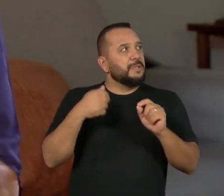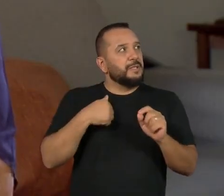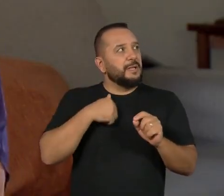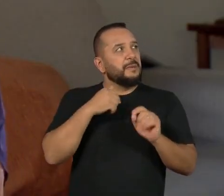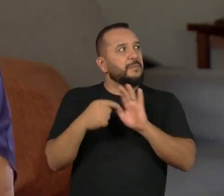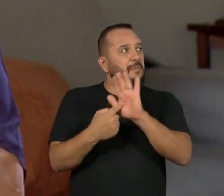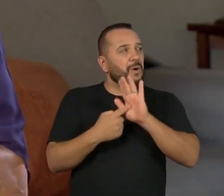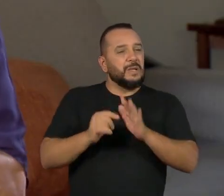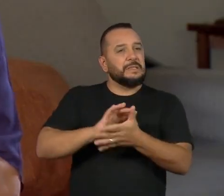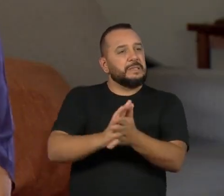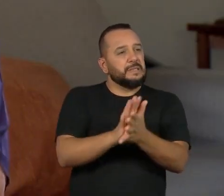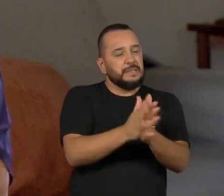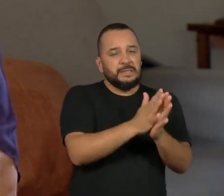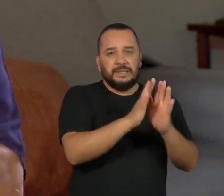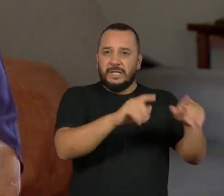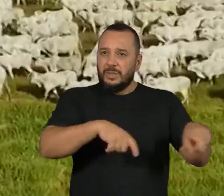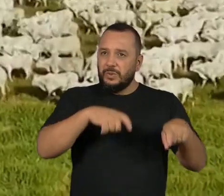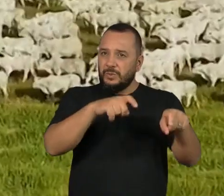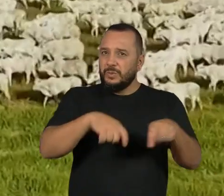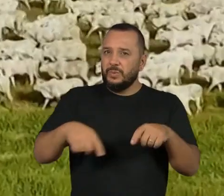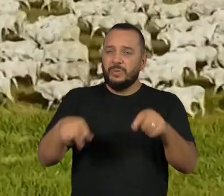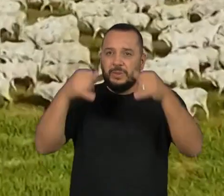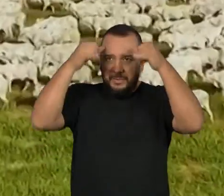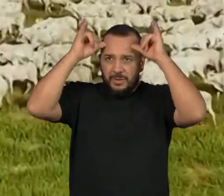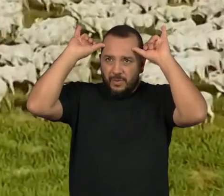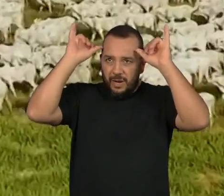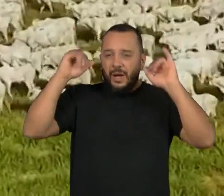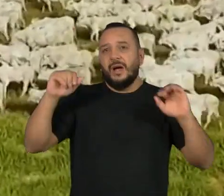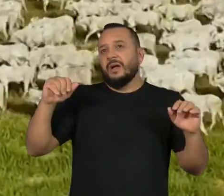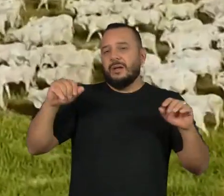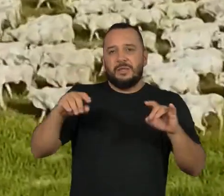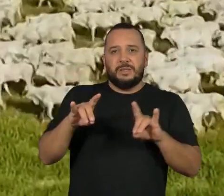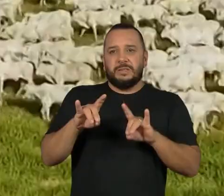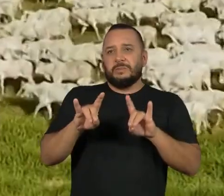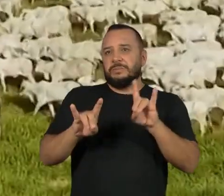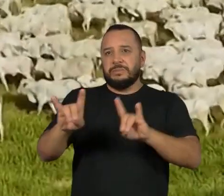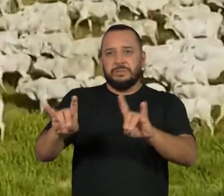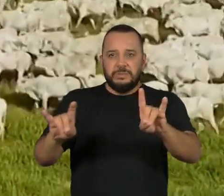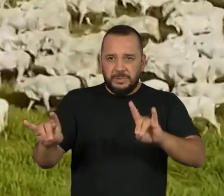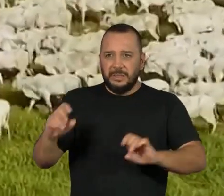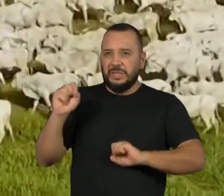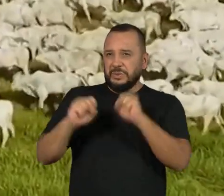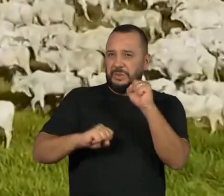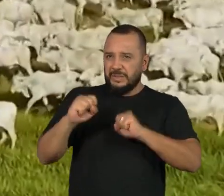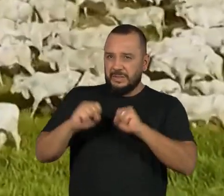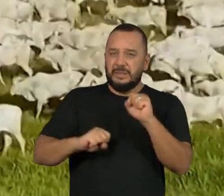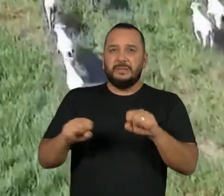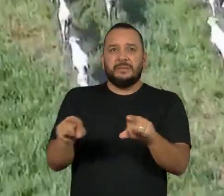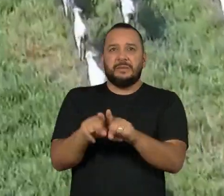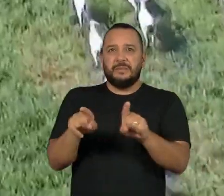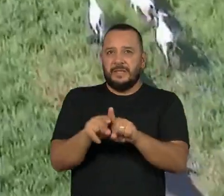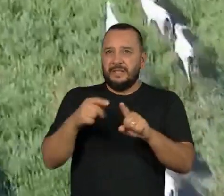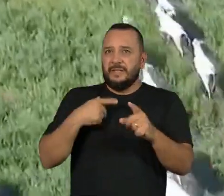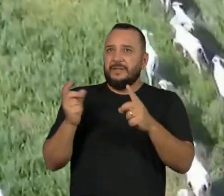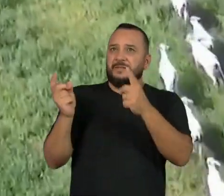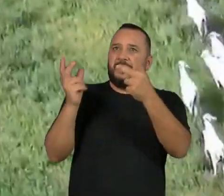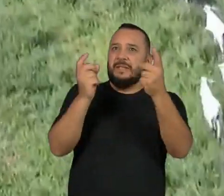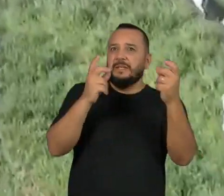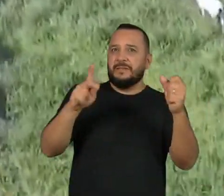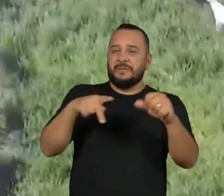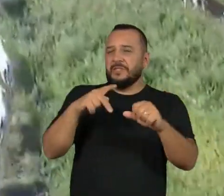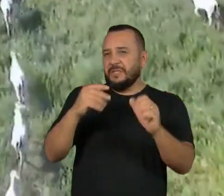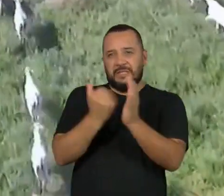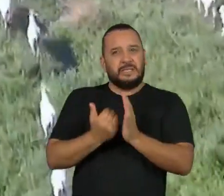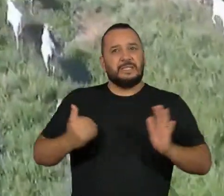degradação, agricultura, aquicultura, pecuária, usos industriais, sobreexplotação, que é aquela explotação que vai além do que